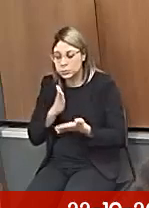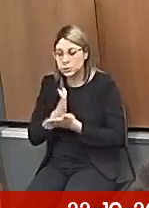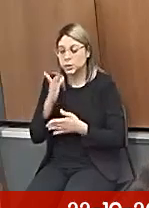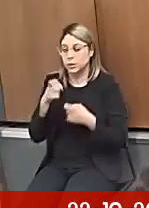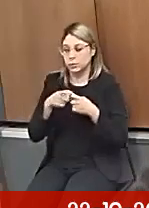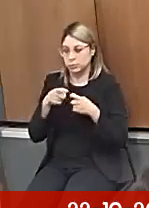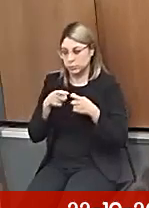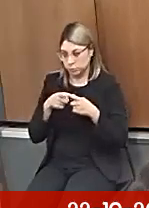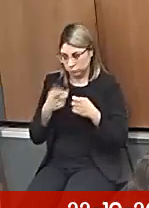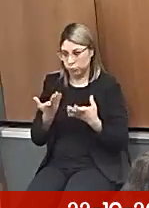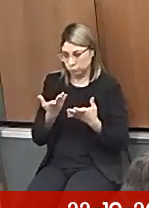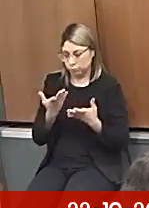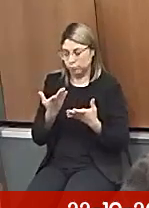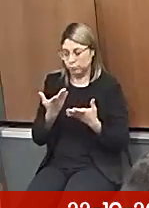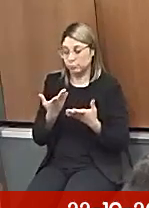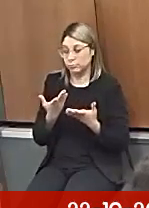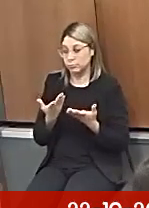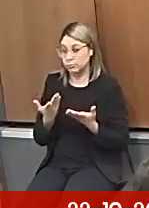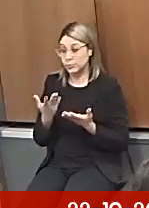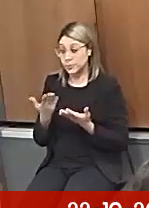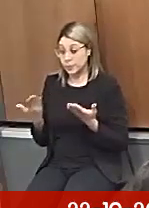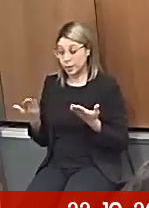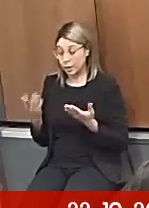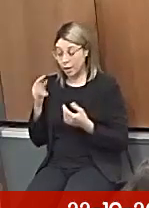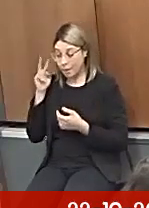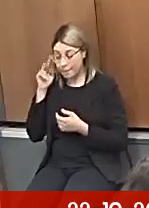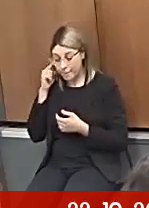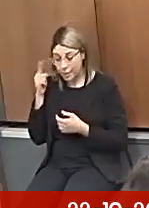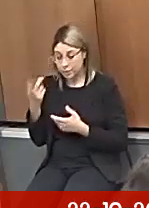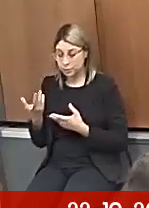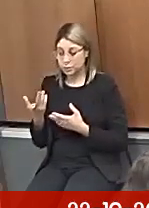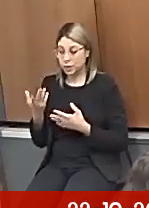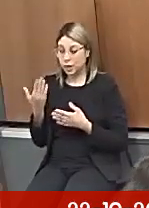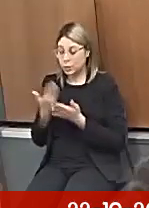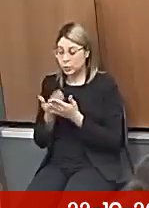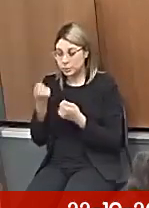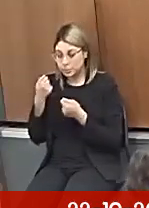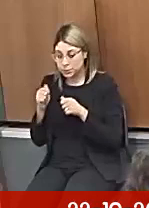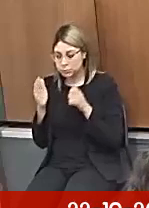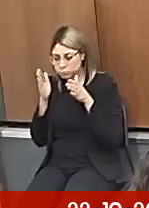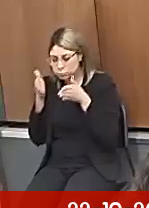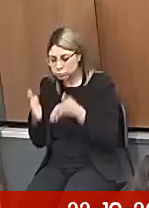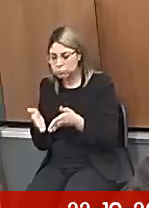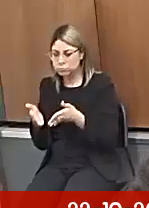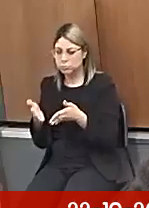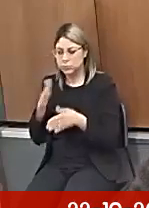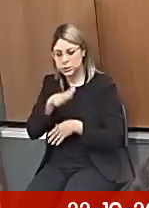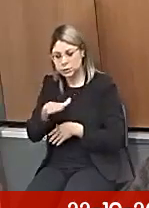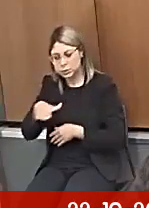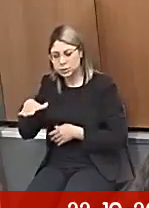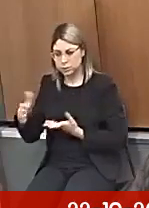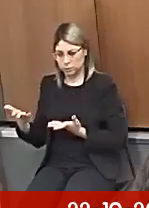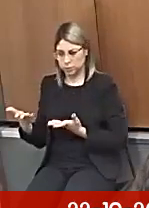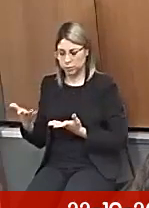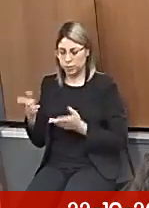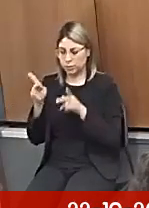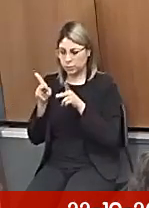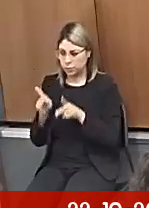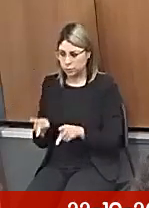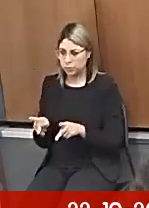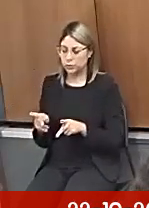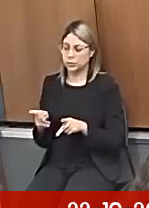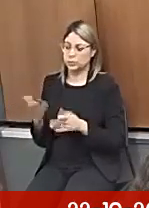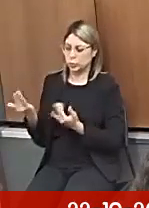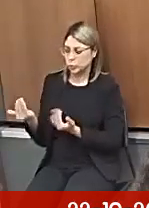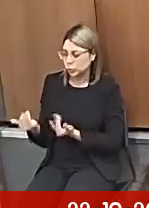melhores alunos da escola de medicina. Então, esse olhar que eu acho que a escola tem que ter para essas crianças, sabe, para essas pessoas, para